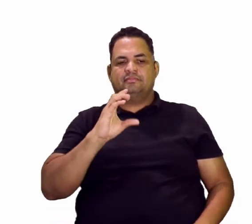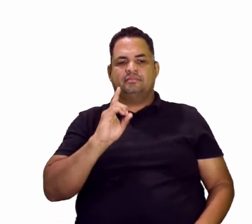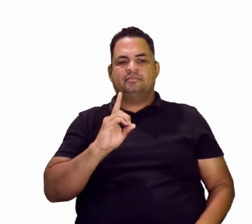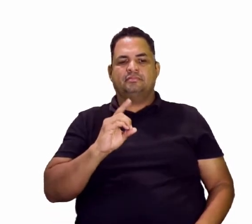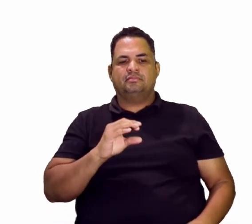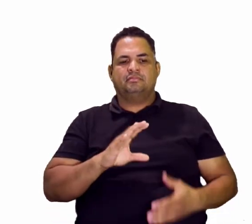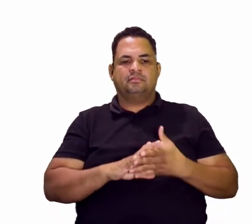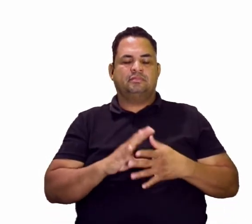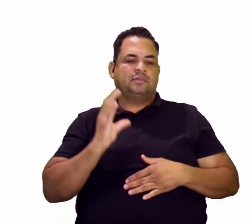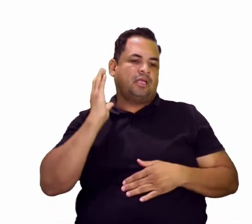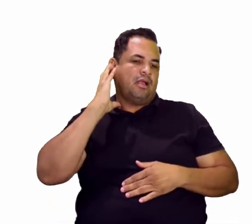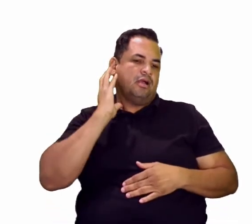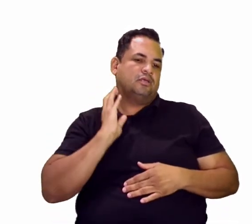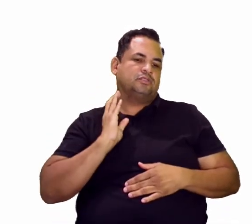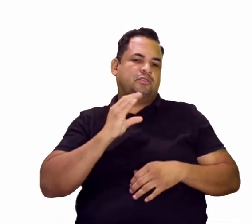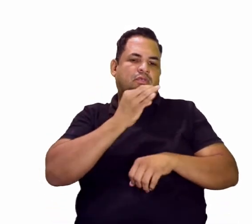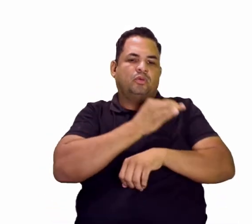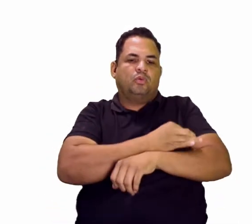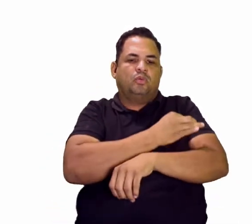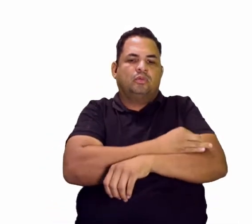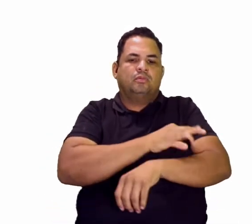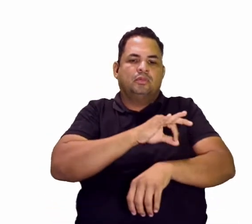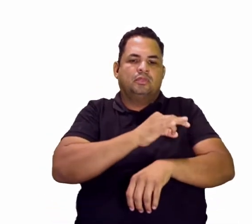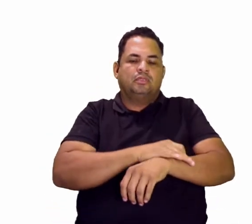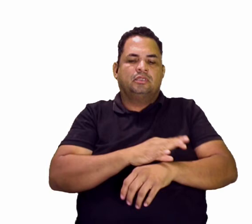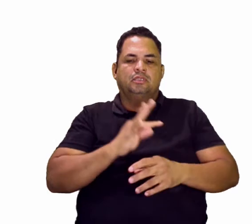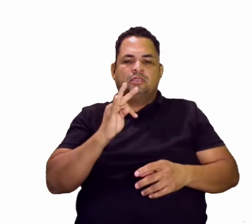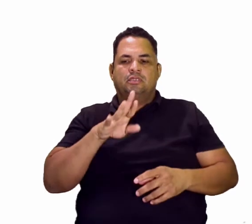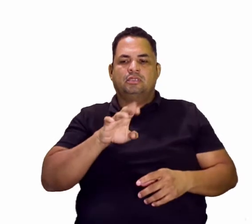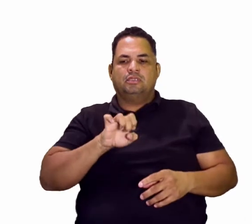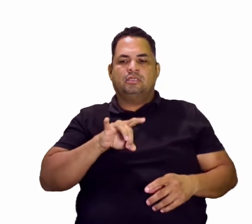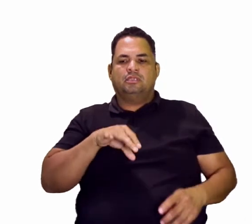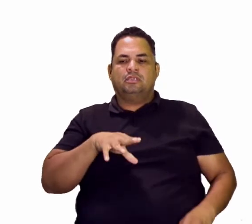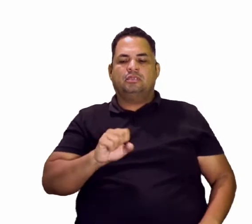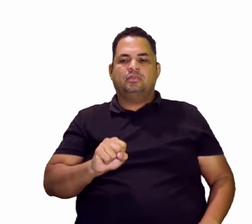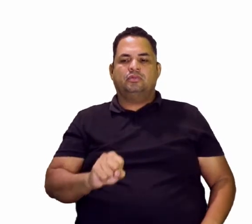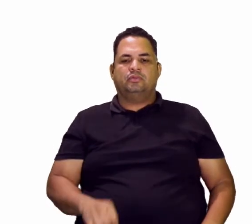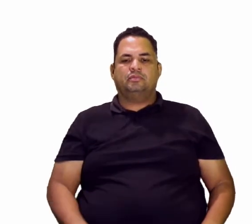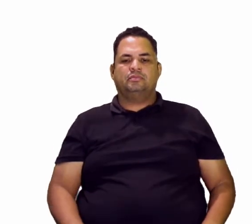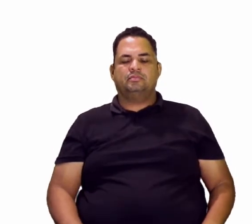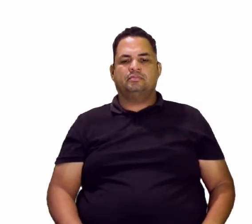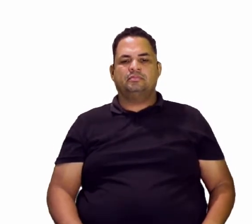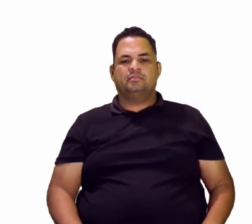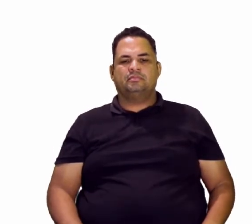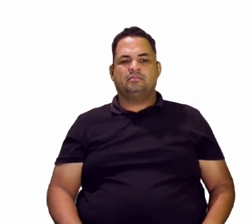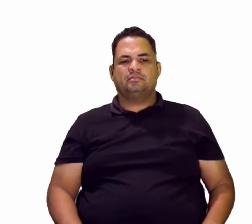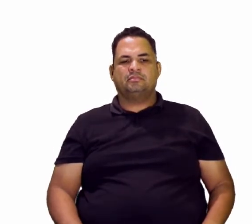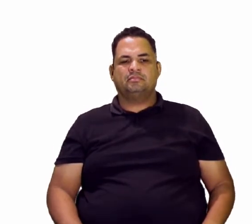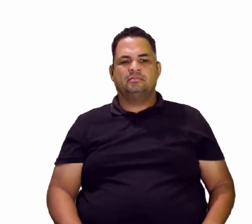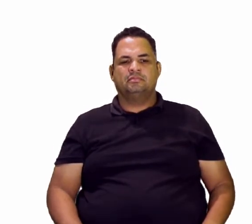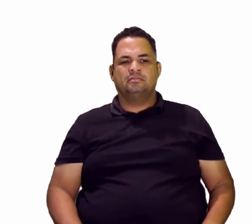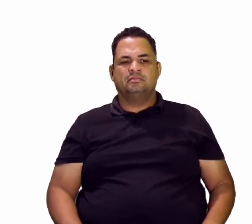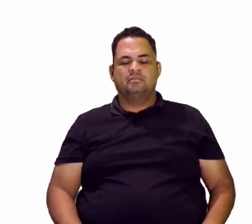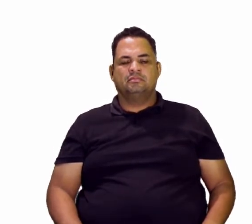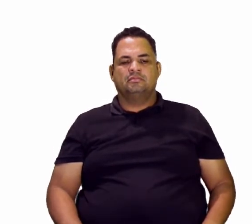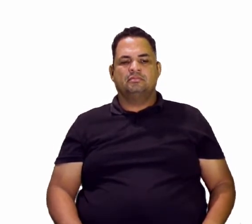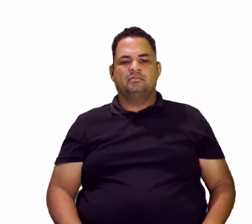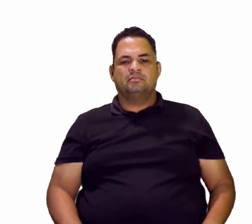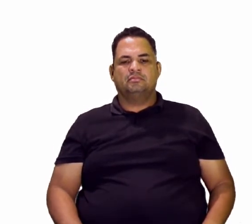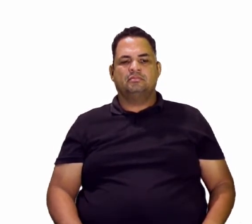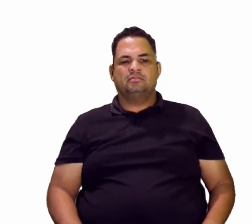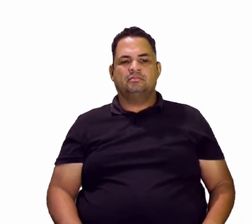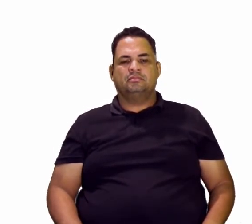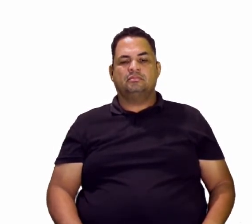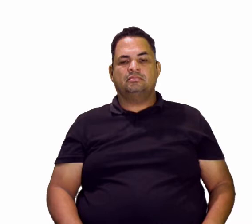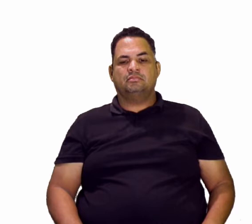D, cachumba, rubéola, catapora e tétano. O tétano aparece também na letra